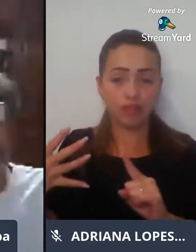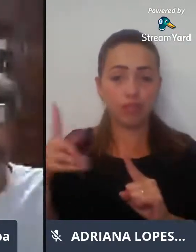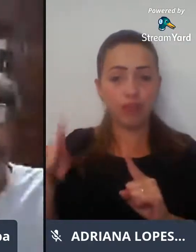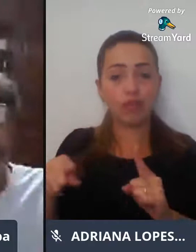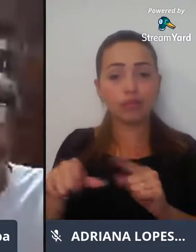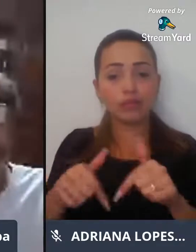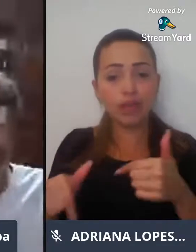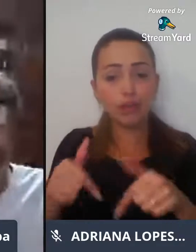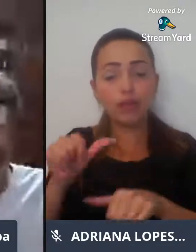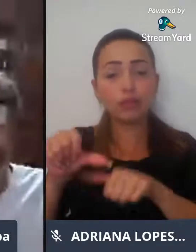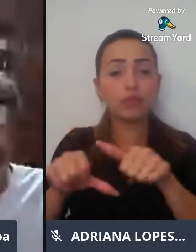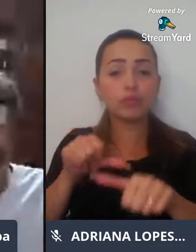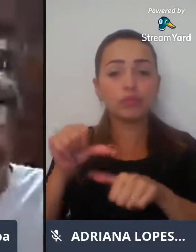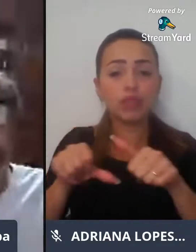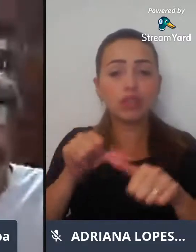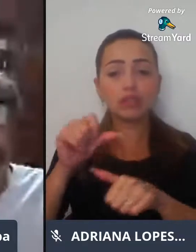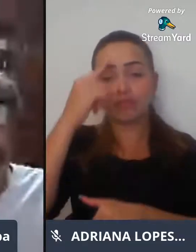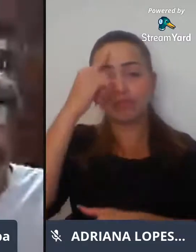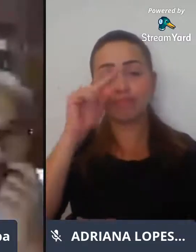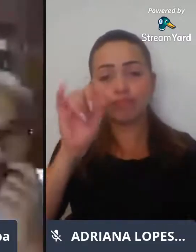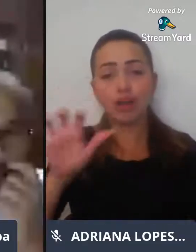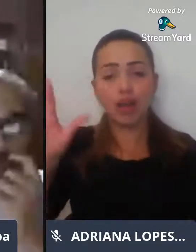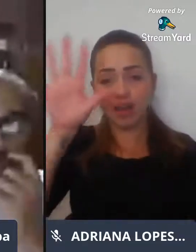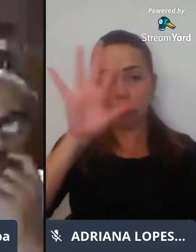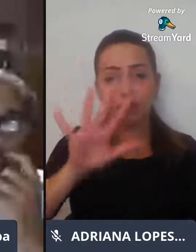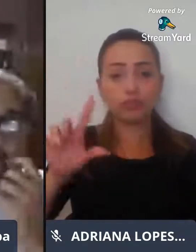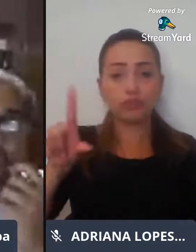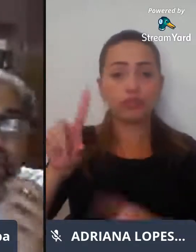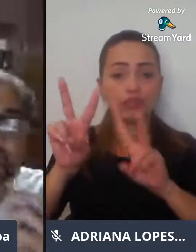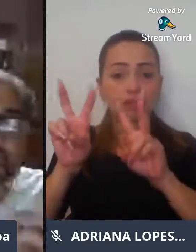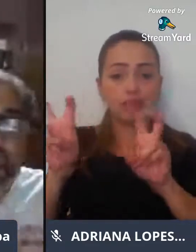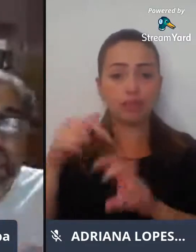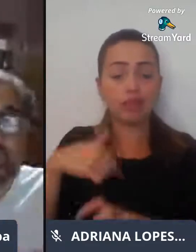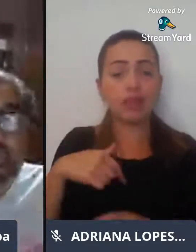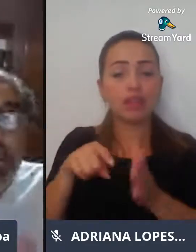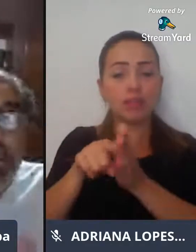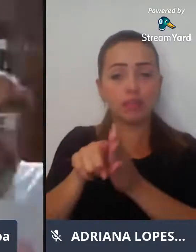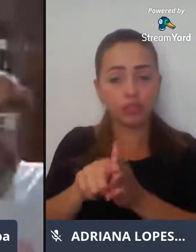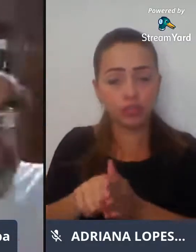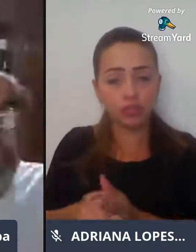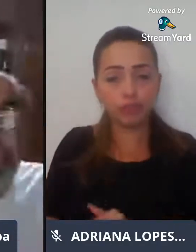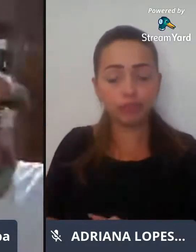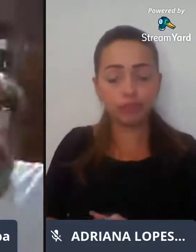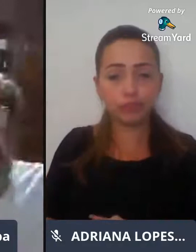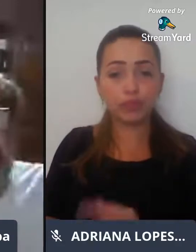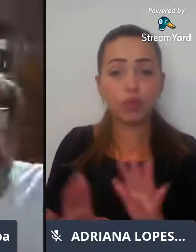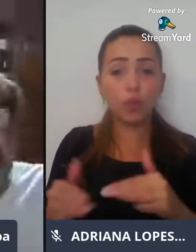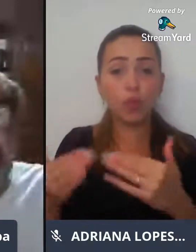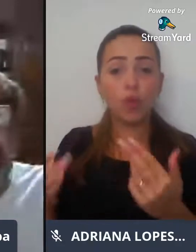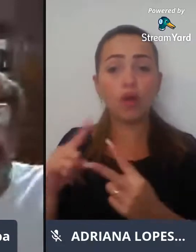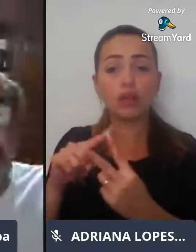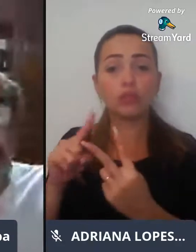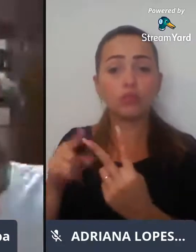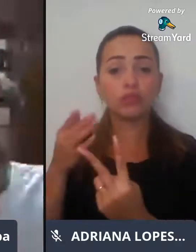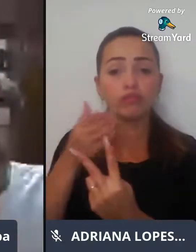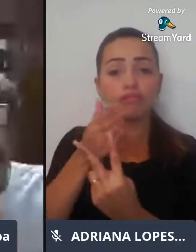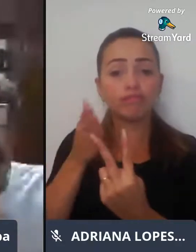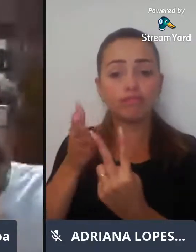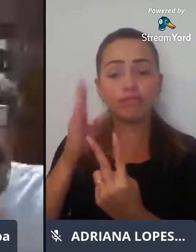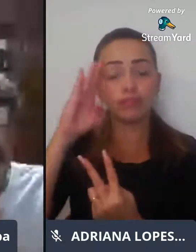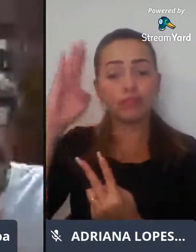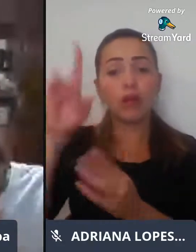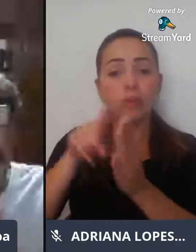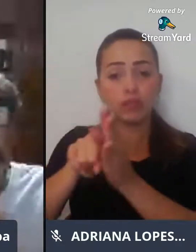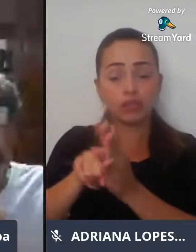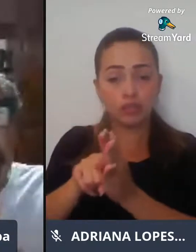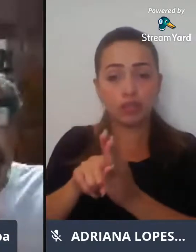mudança da imagem pública matemática, tema que uns pesquisam. E quais são as duas vertentes centrais de pesquisa?